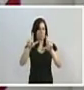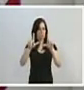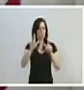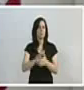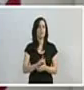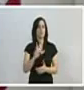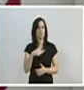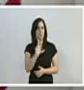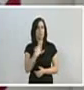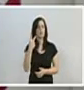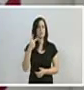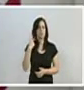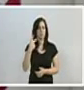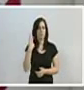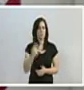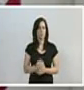Nós, vereadores,